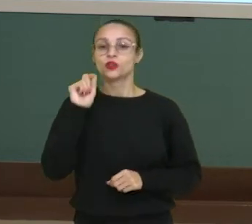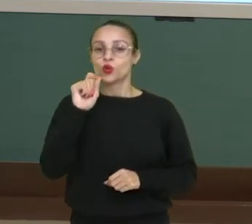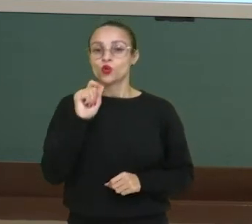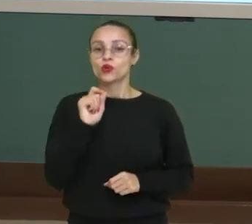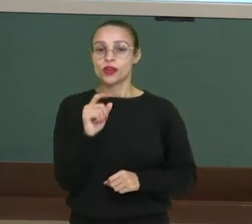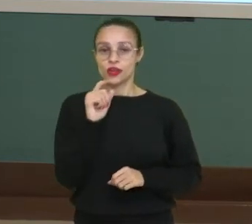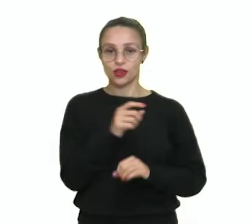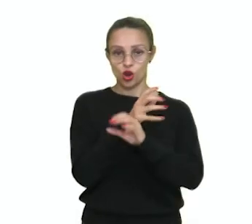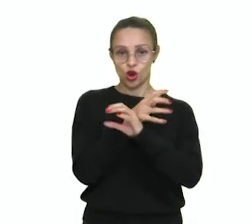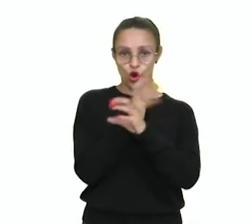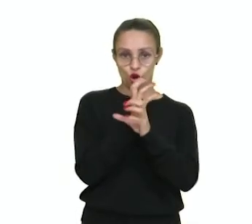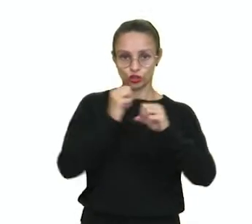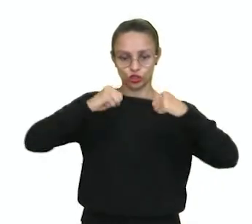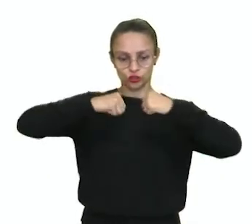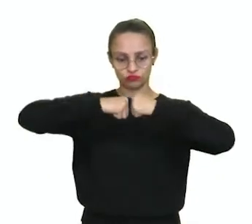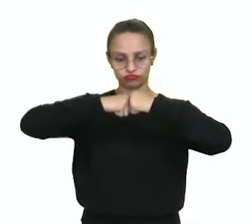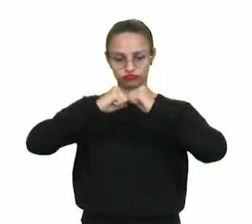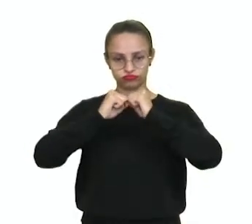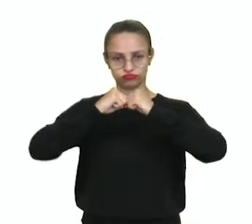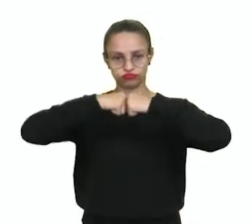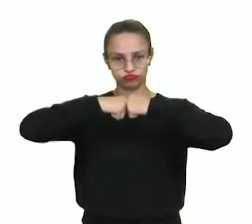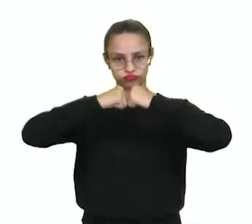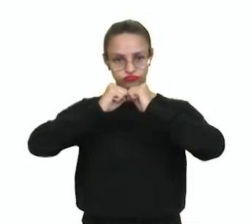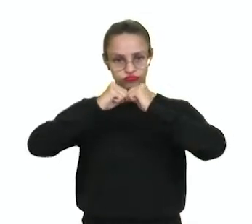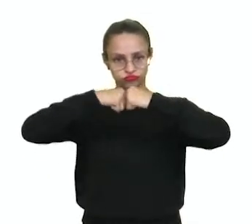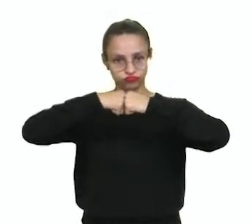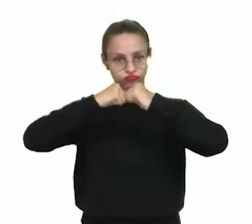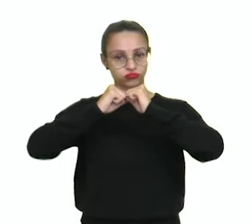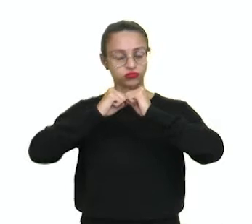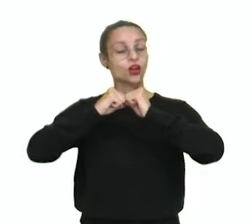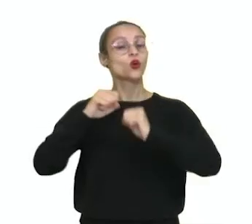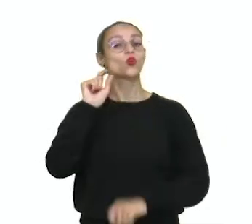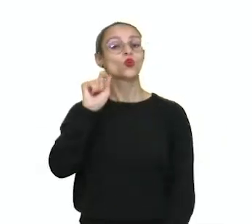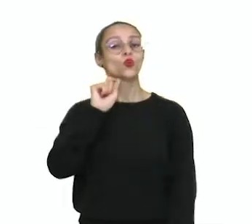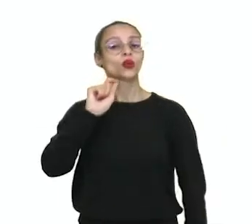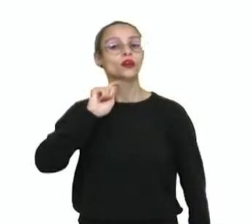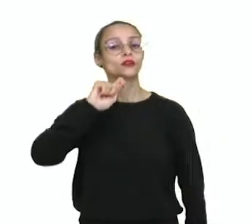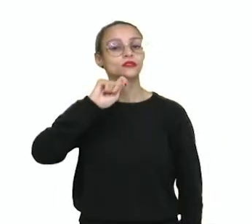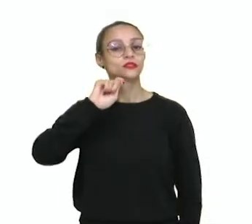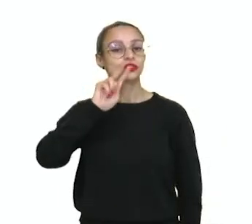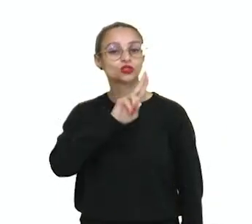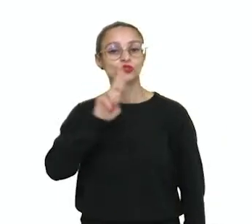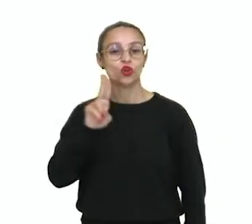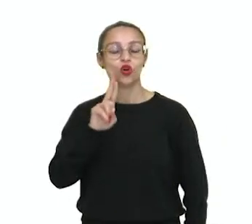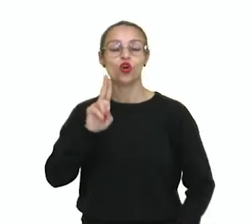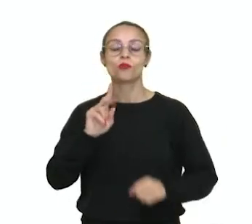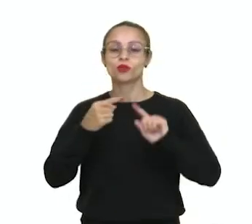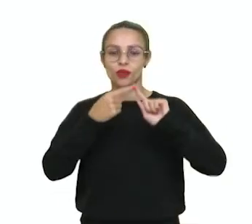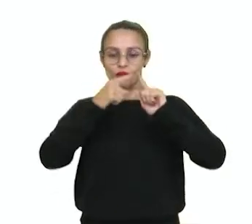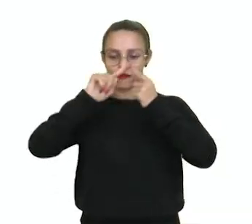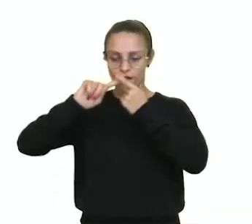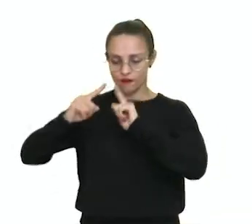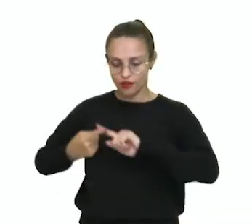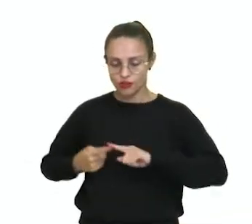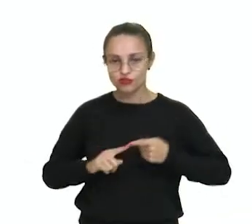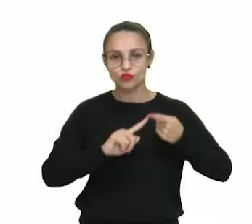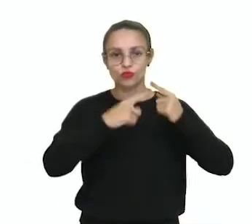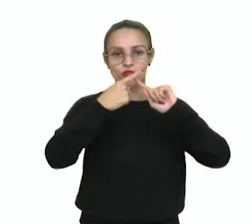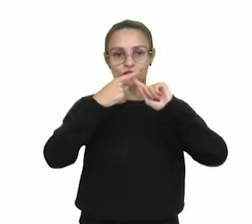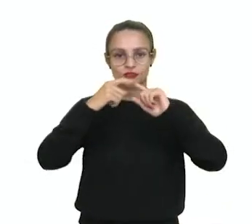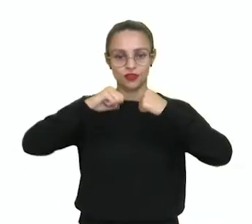dois ossos, ou entre cartilagens e os ossos, nós chamamos de articulações. Reparem